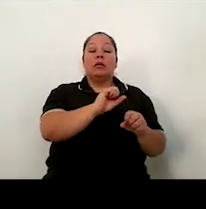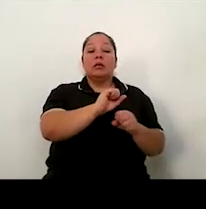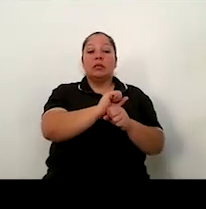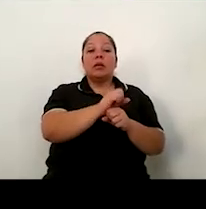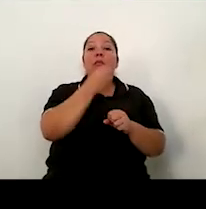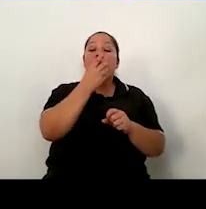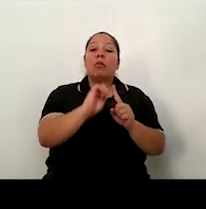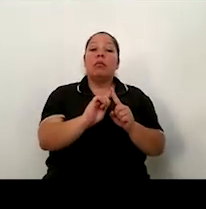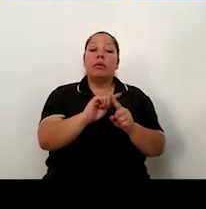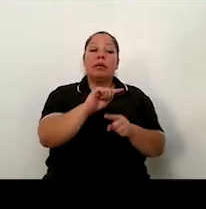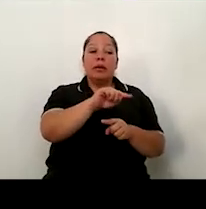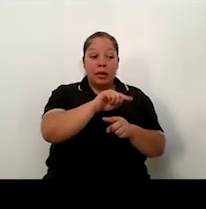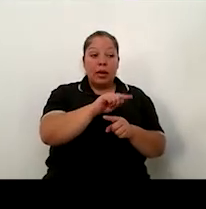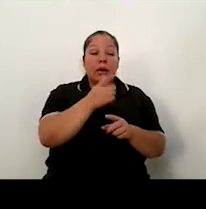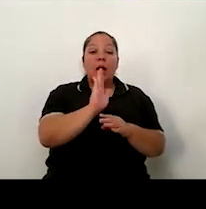aminas heterocíclicas.